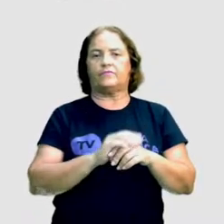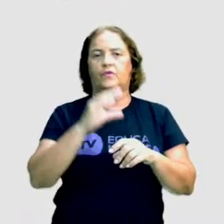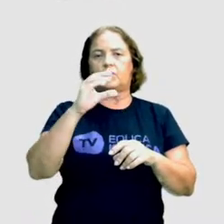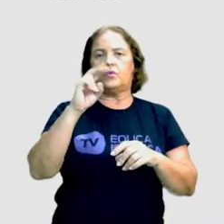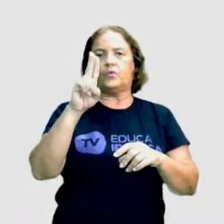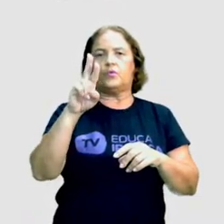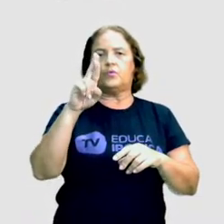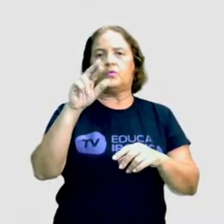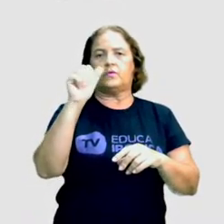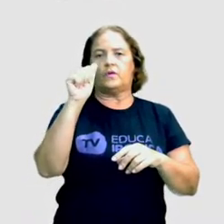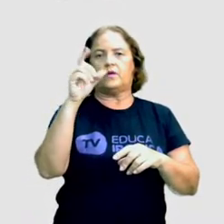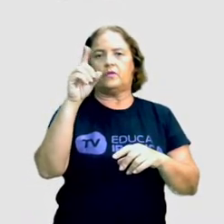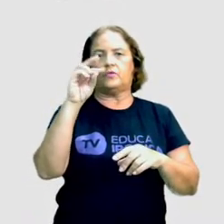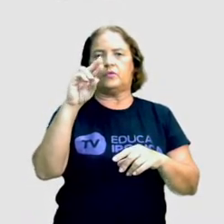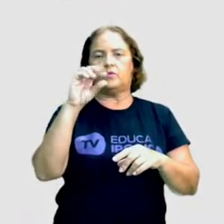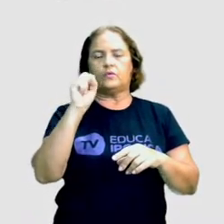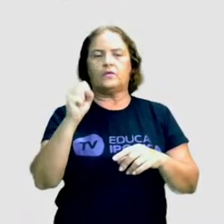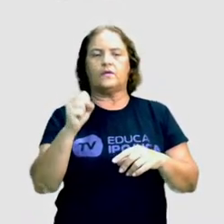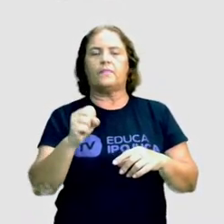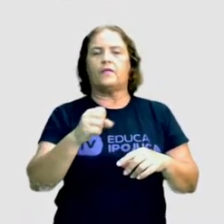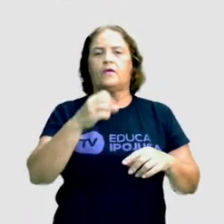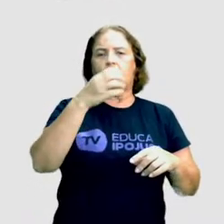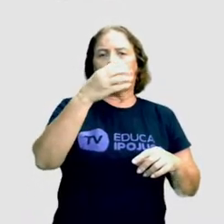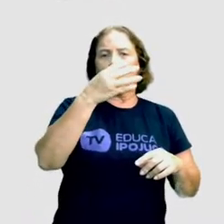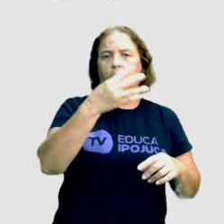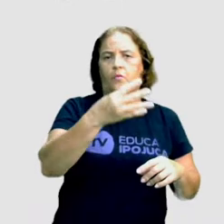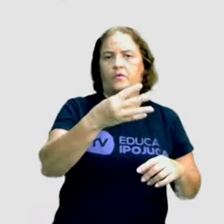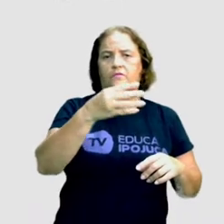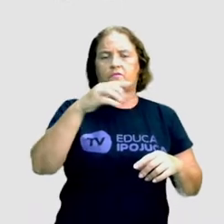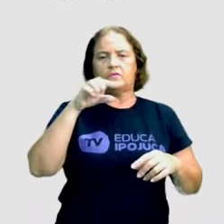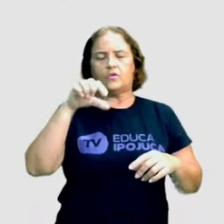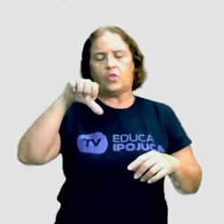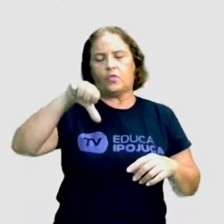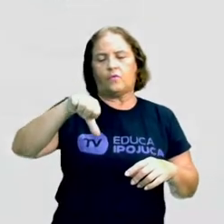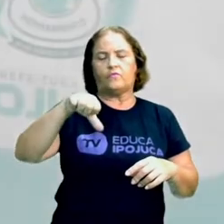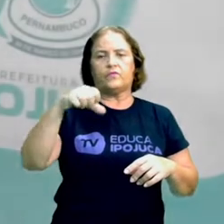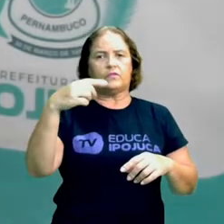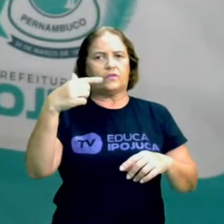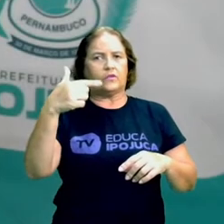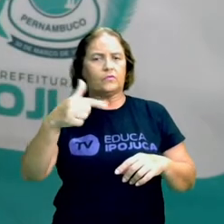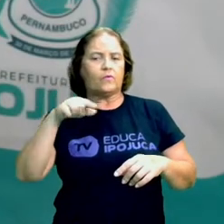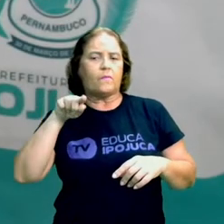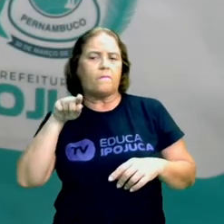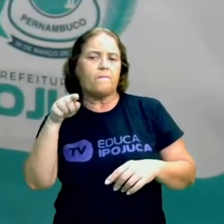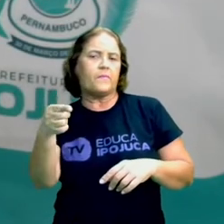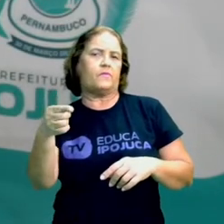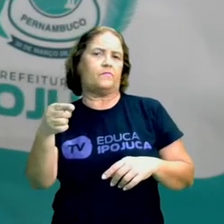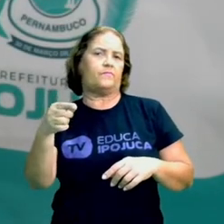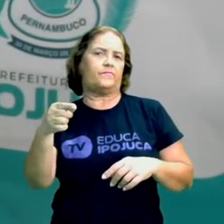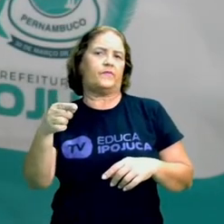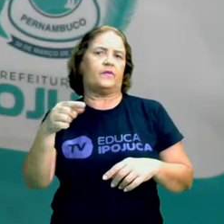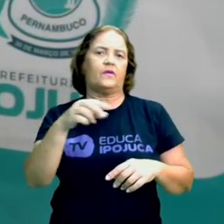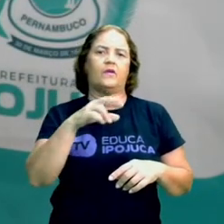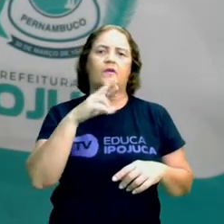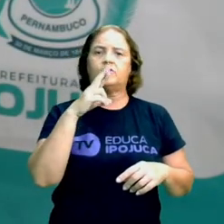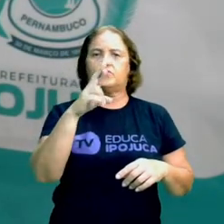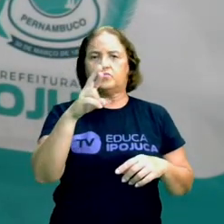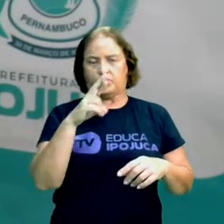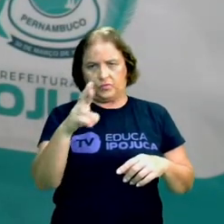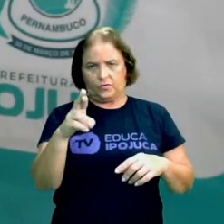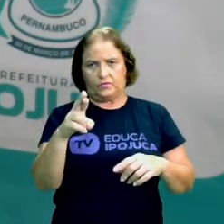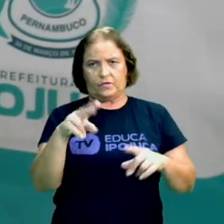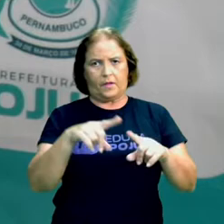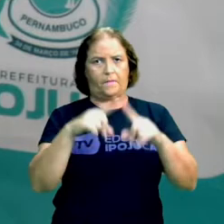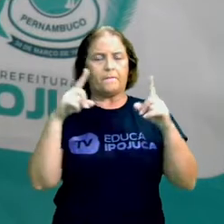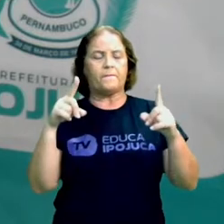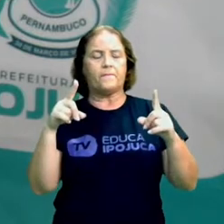mais de 492 mil resultados. Então, quando eu seleciono entre esses resultados